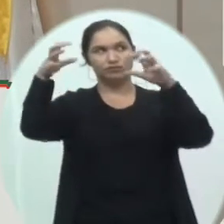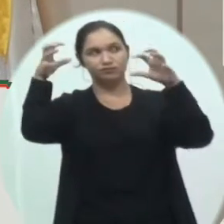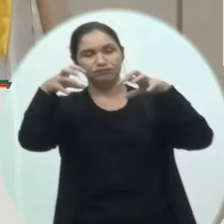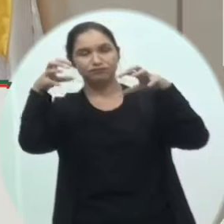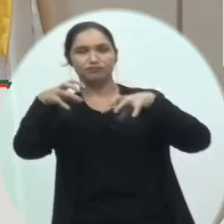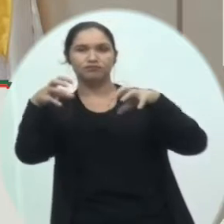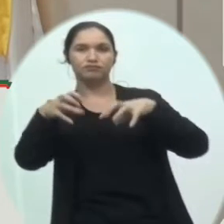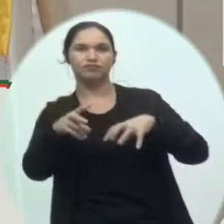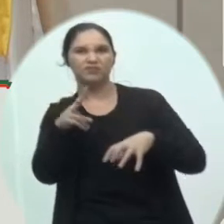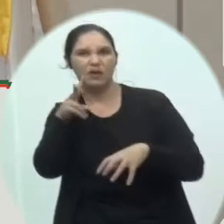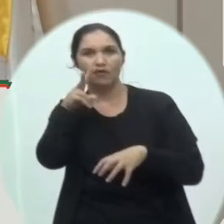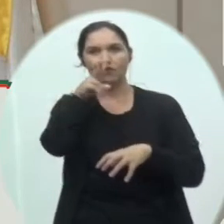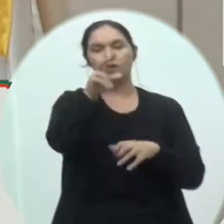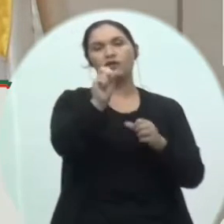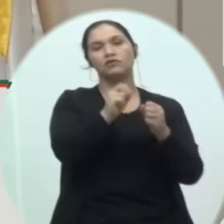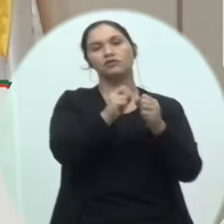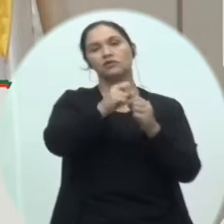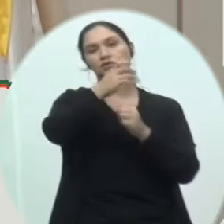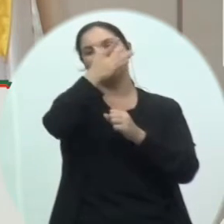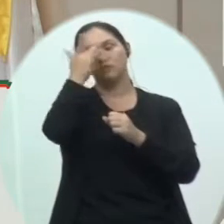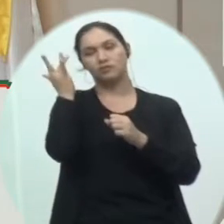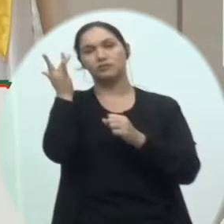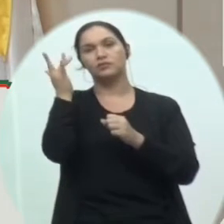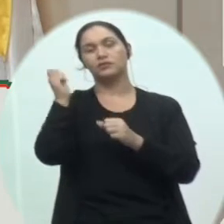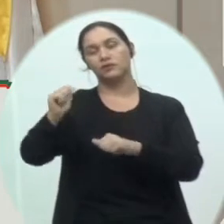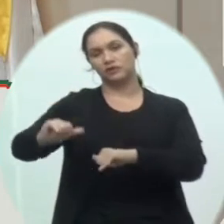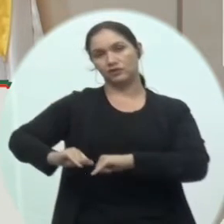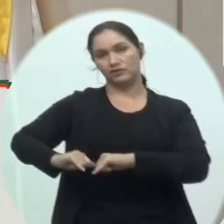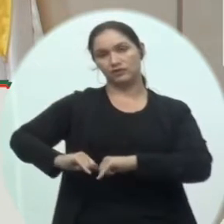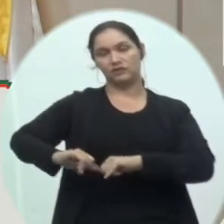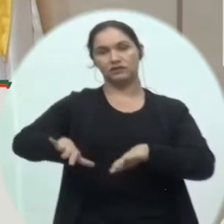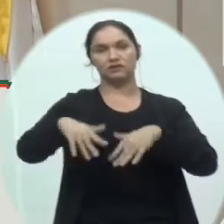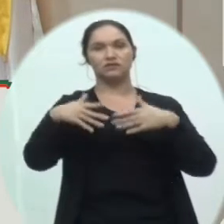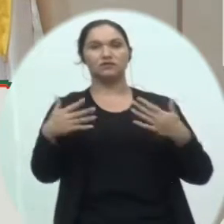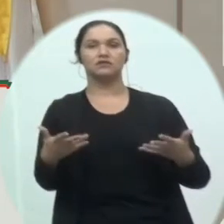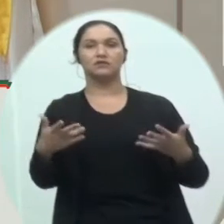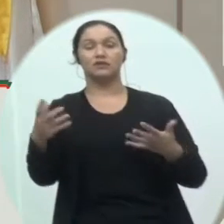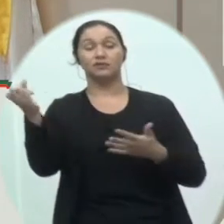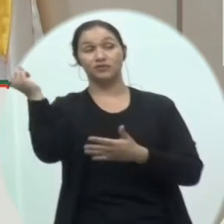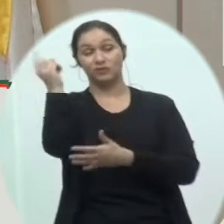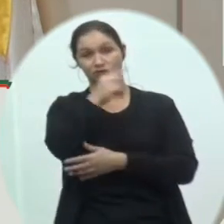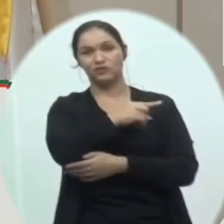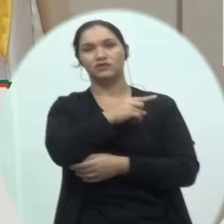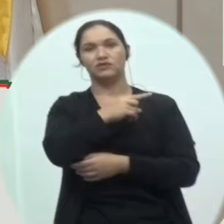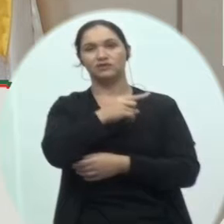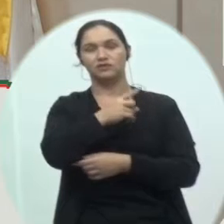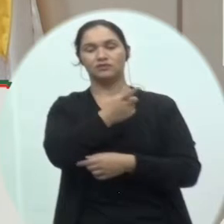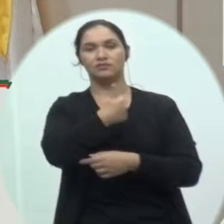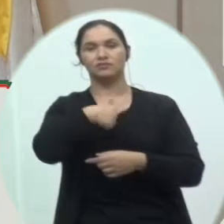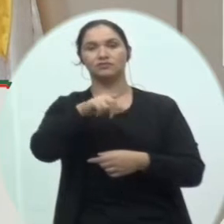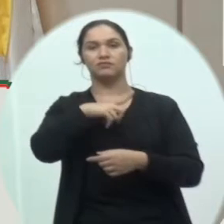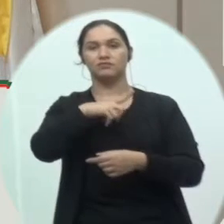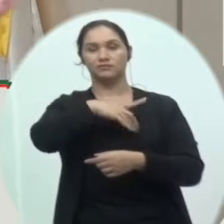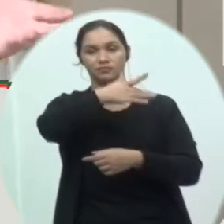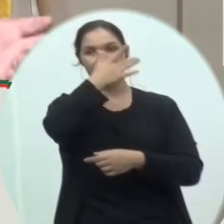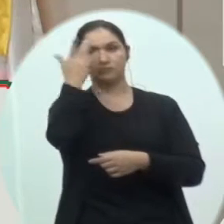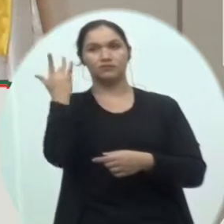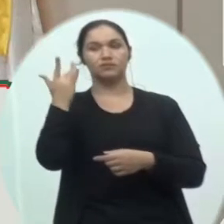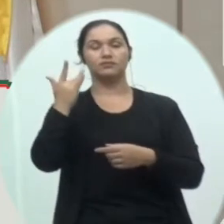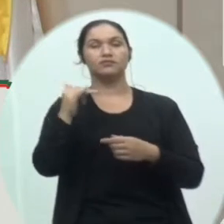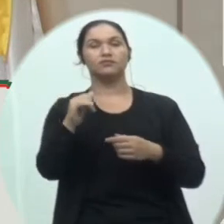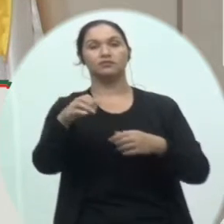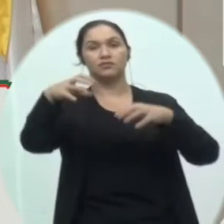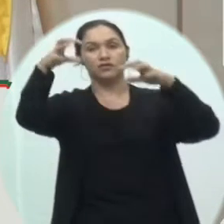chuvas causaram na vida do cidadão. Não é fácil, a gente sabe que não é fácil, que infelizmente nós tivemos pessoas que a água entrou